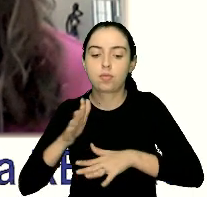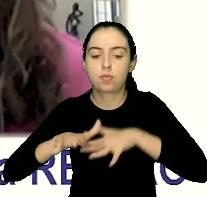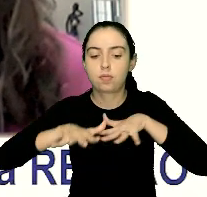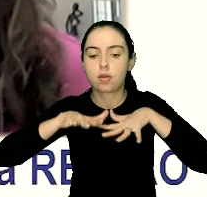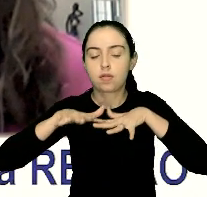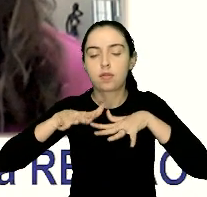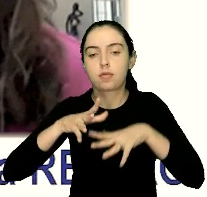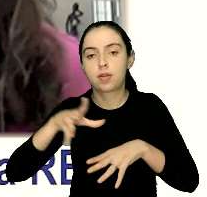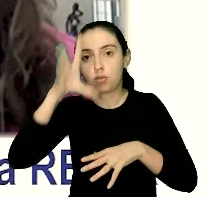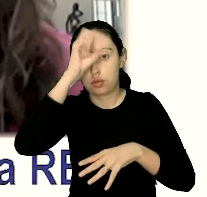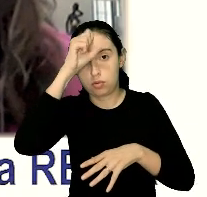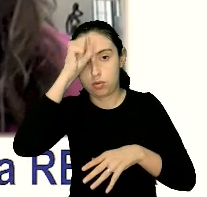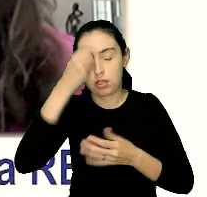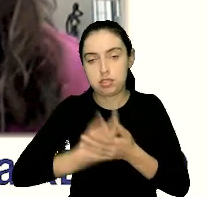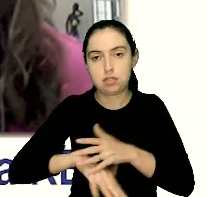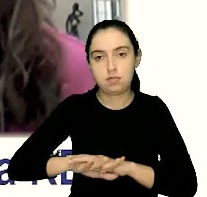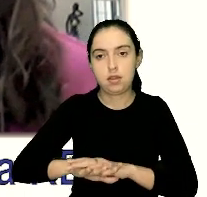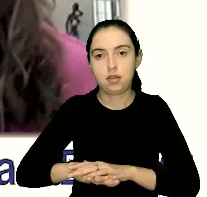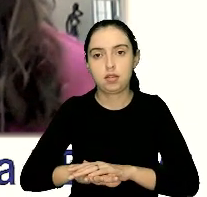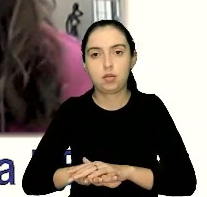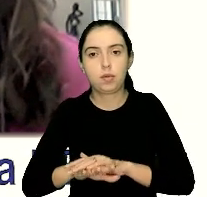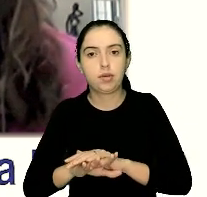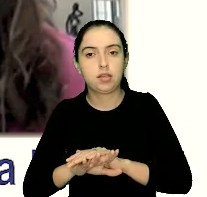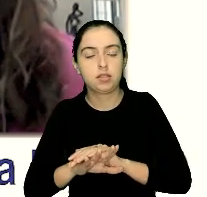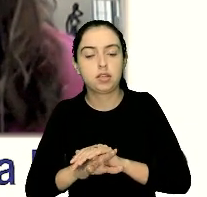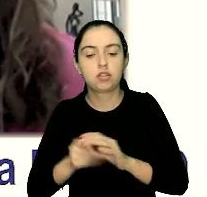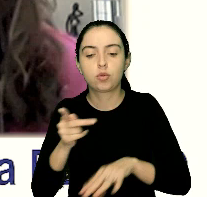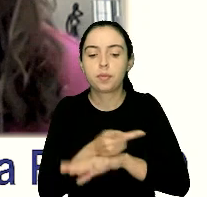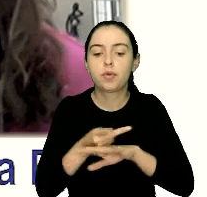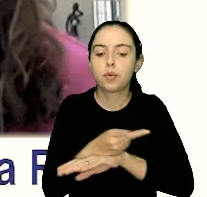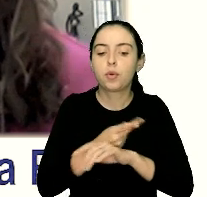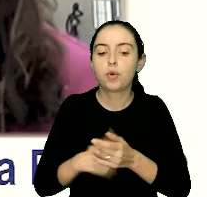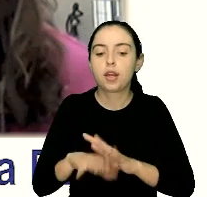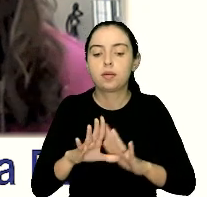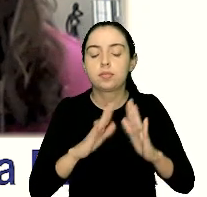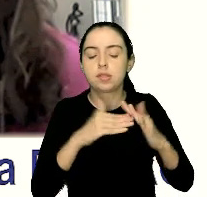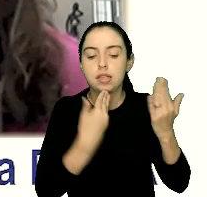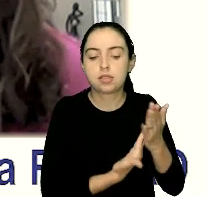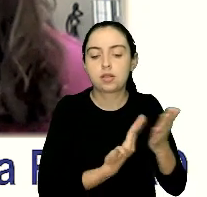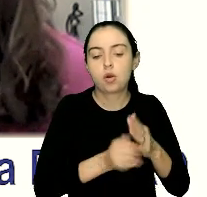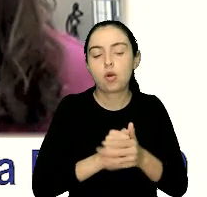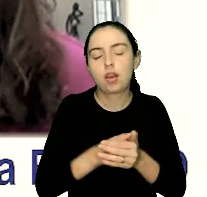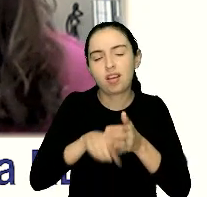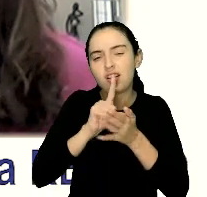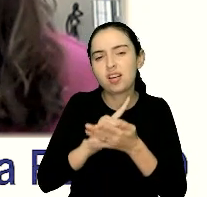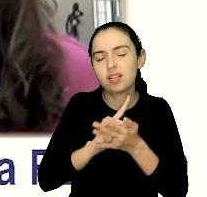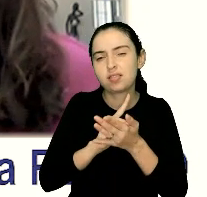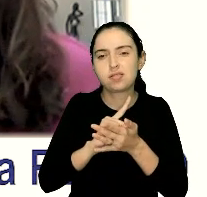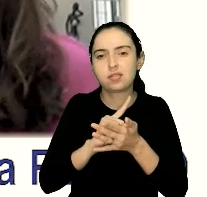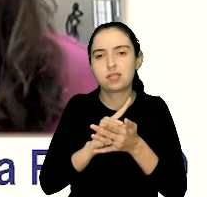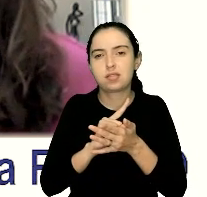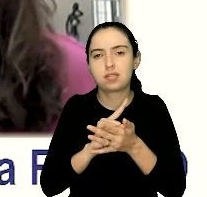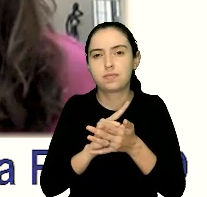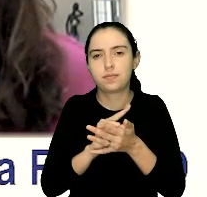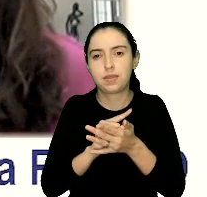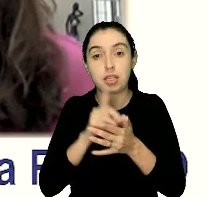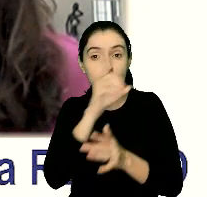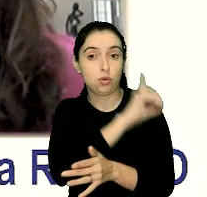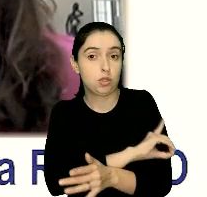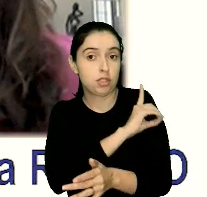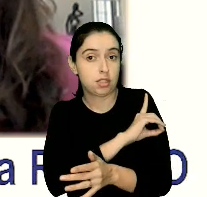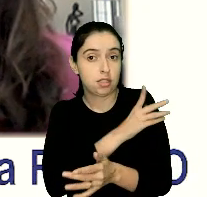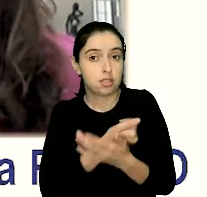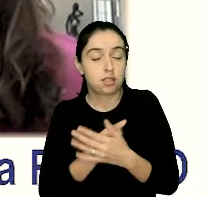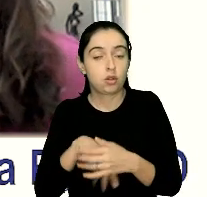vem sempre buscando, desde antes até da direção do Dr. Mairan,